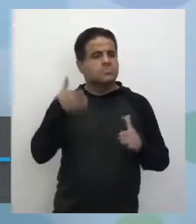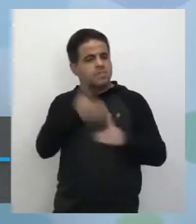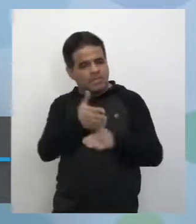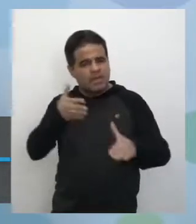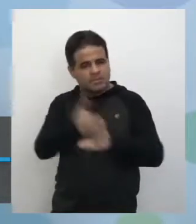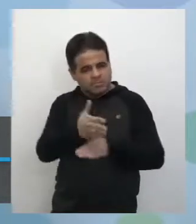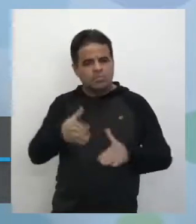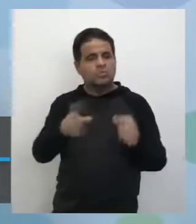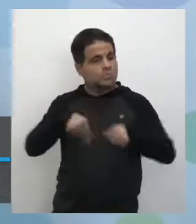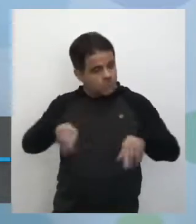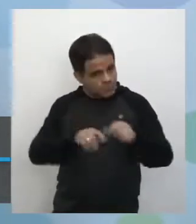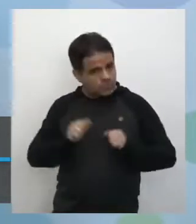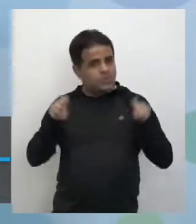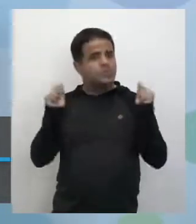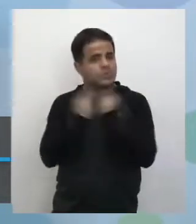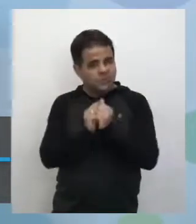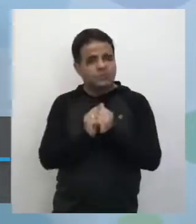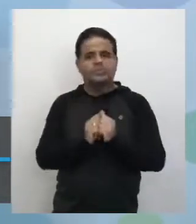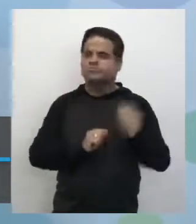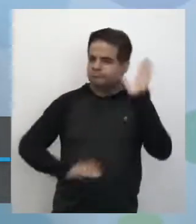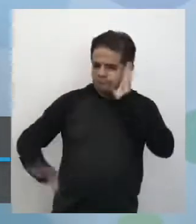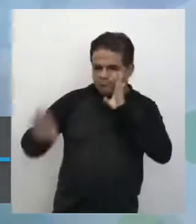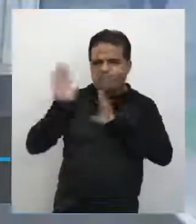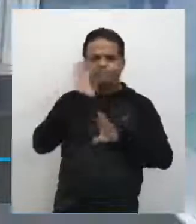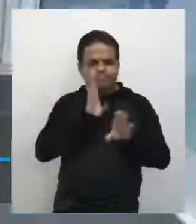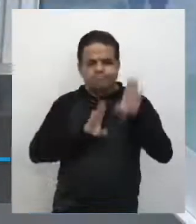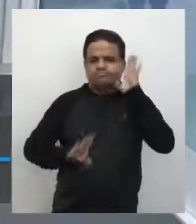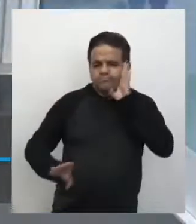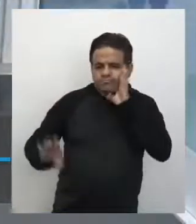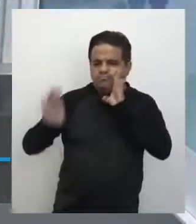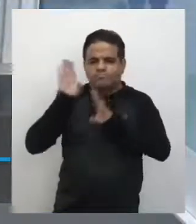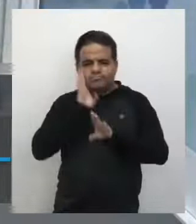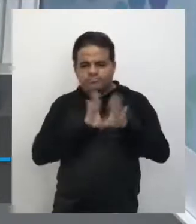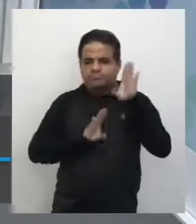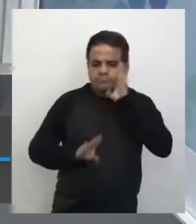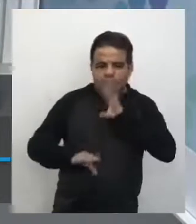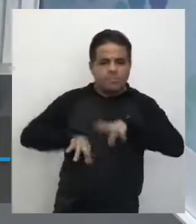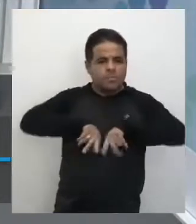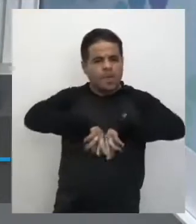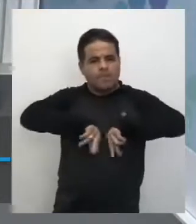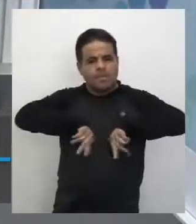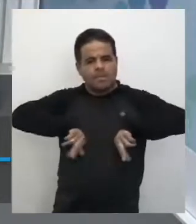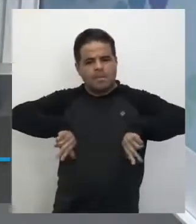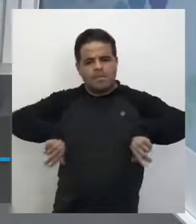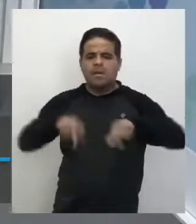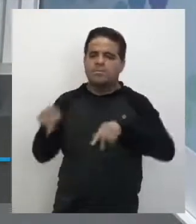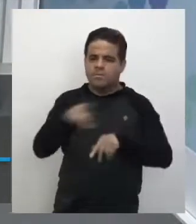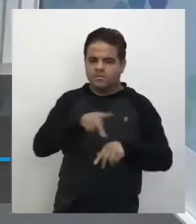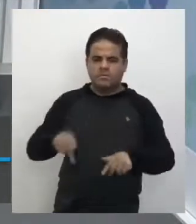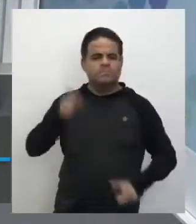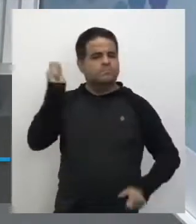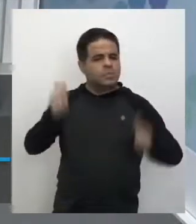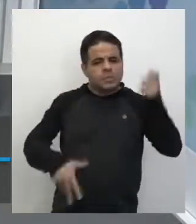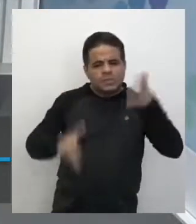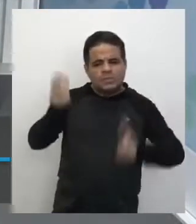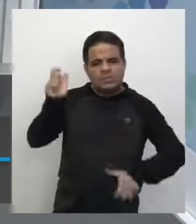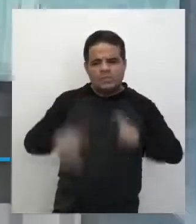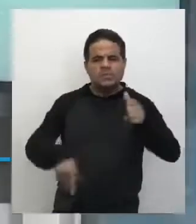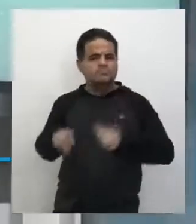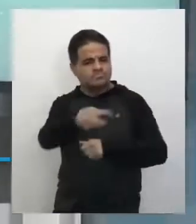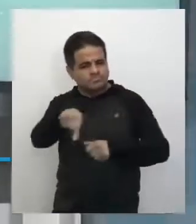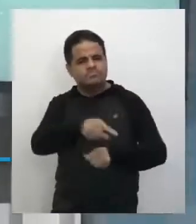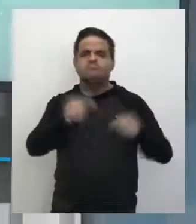com a gente. Olha, legal. Bem legal, né? Bem legal. Então, aí, muitos do que os professores falaram, os estudantes também,